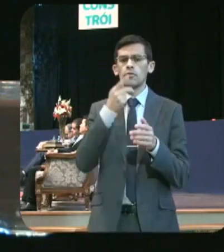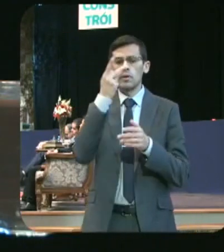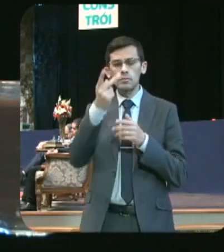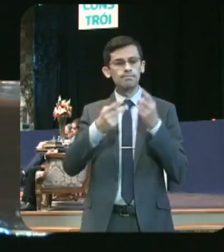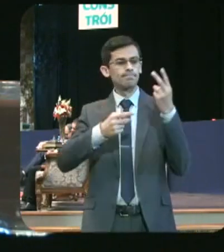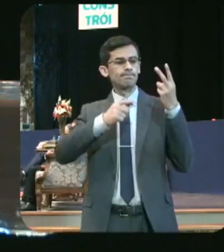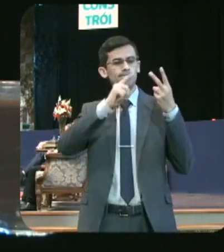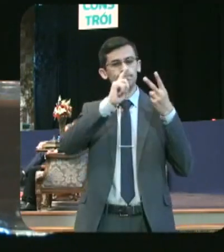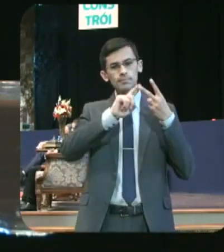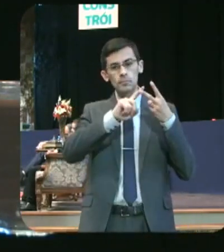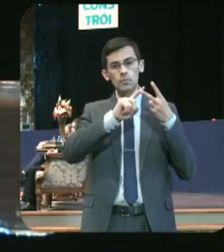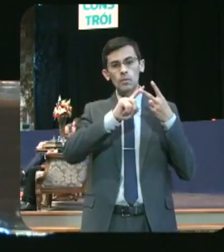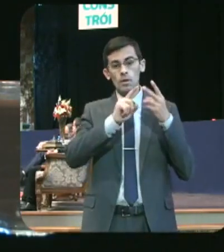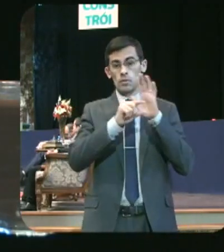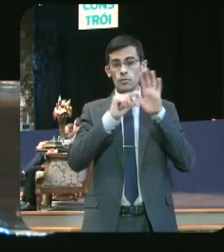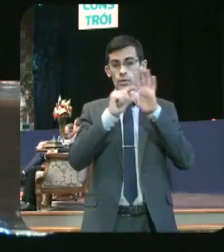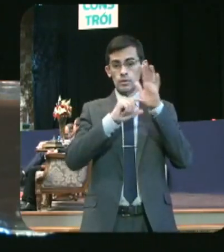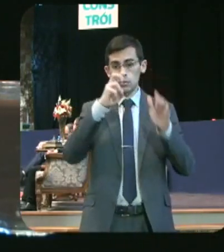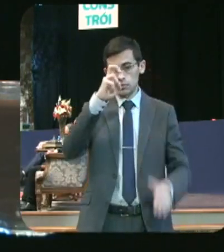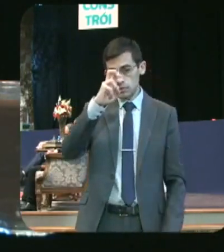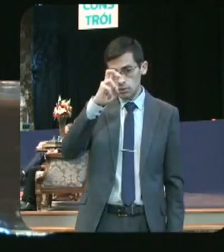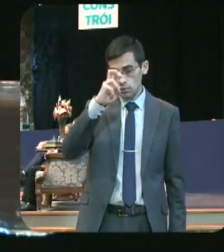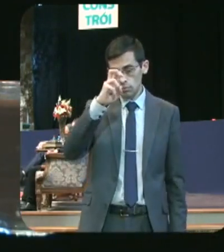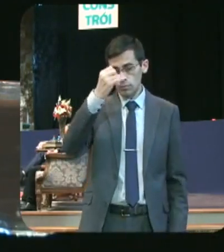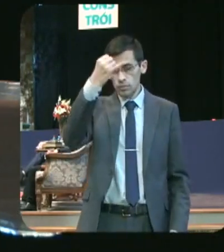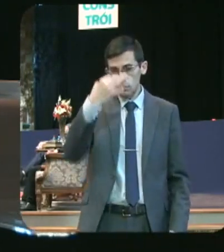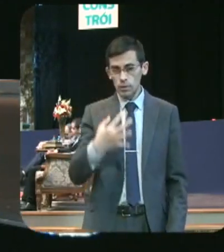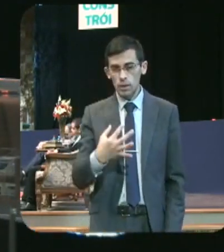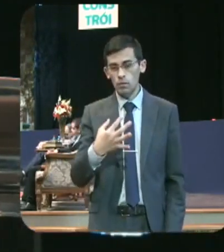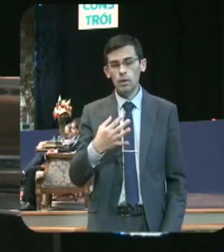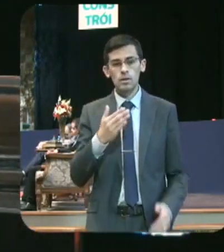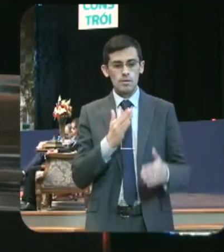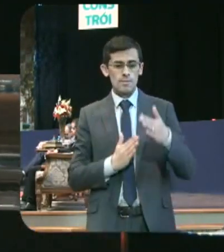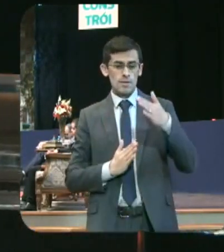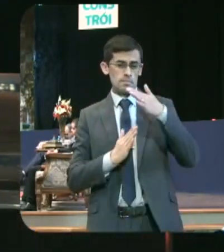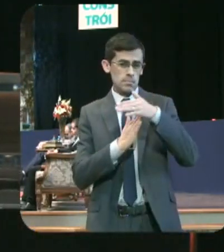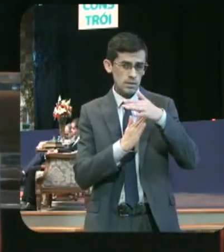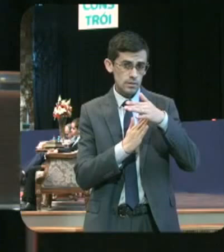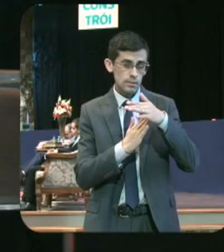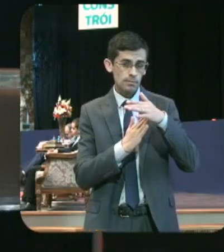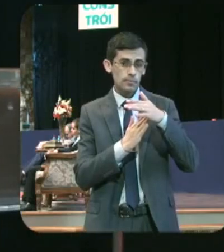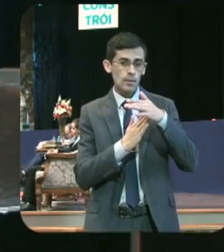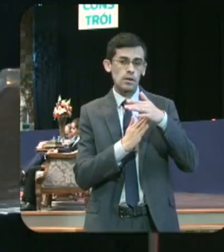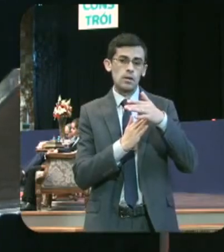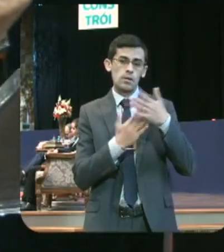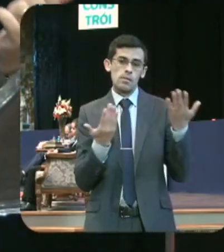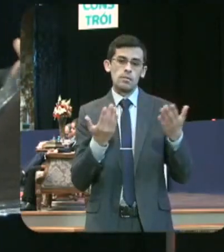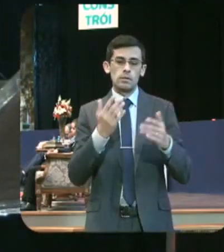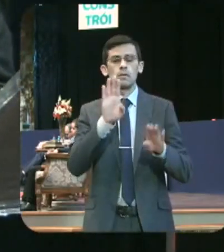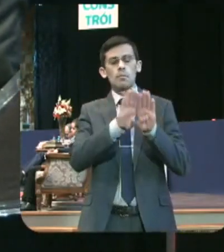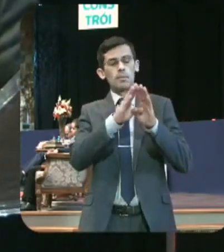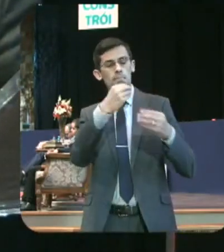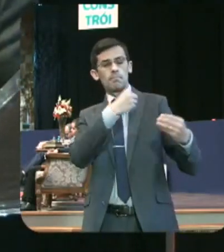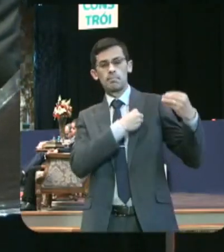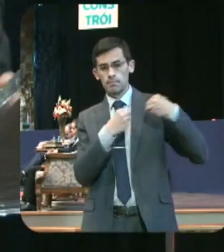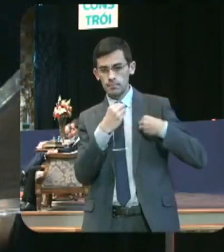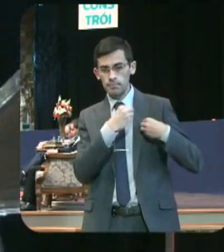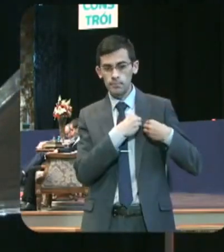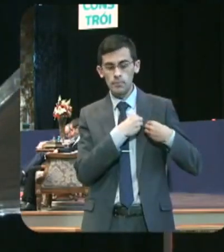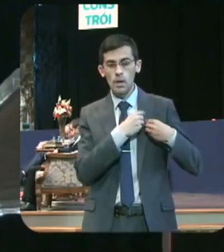coisa. Aqui no versículo 5 ele fala de transgressões, que na minha versão estava com o